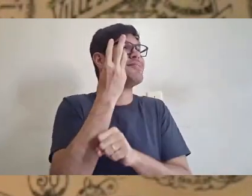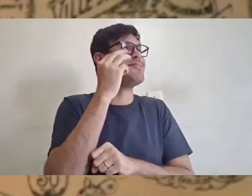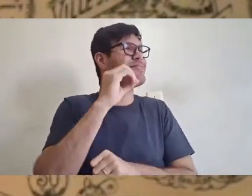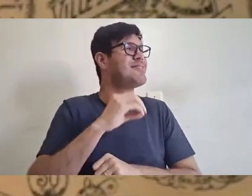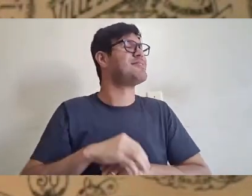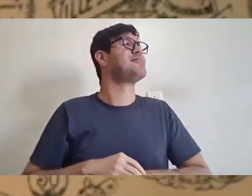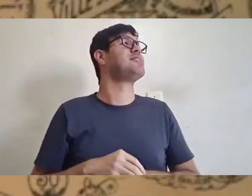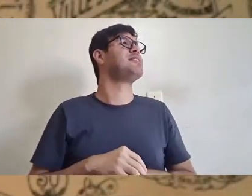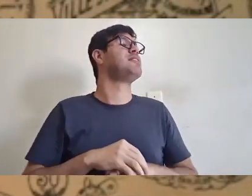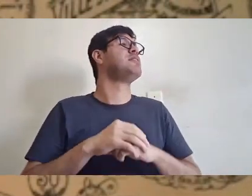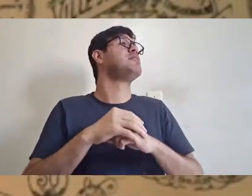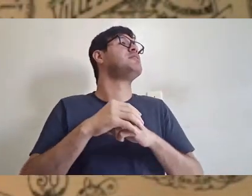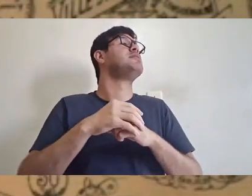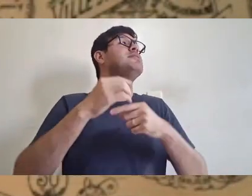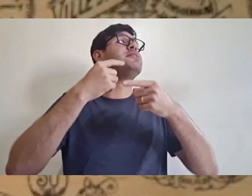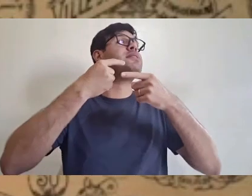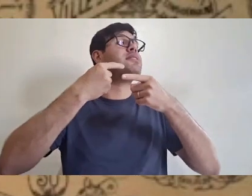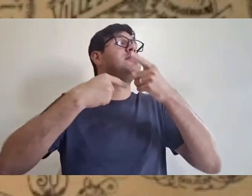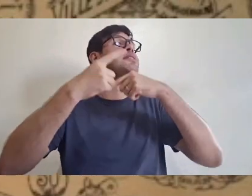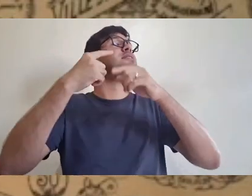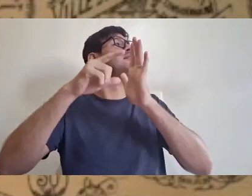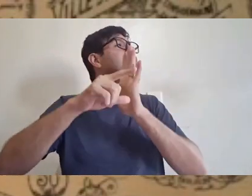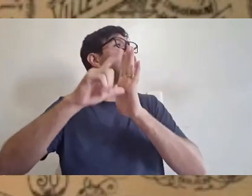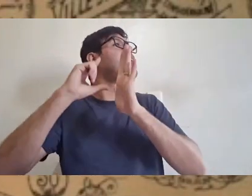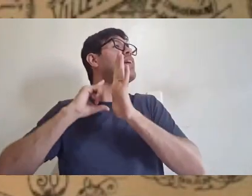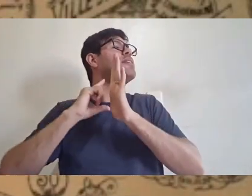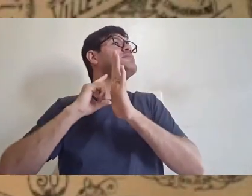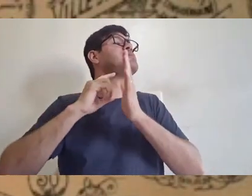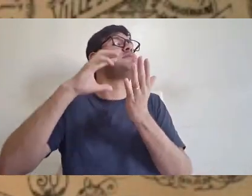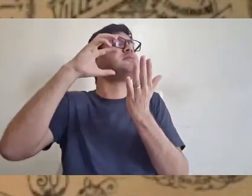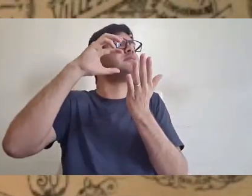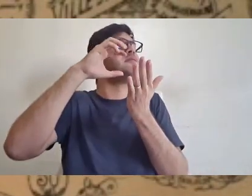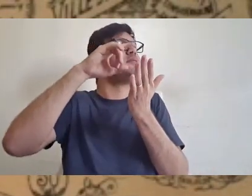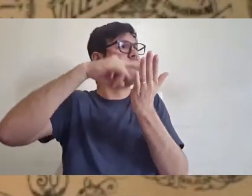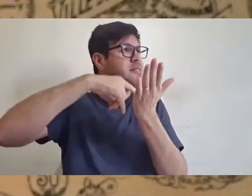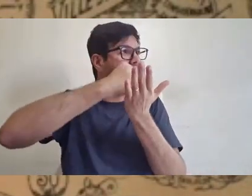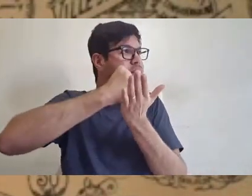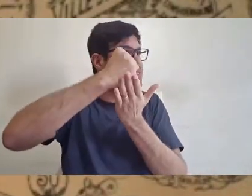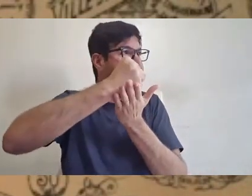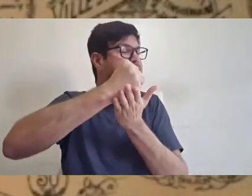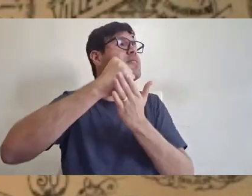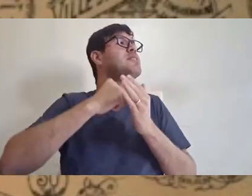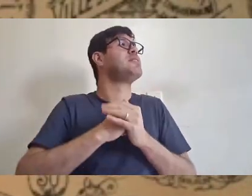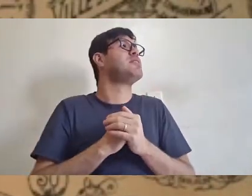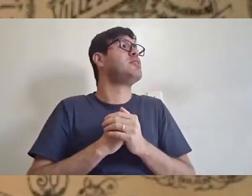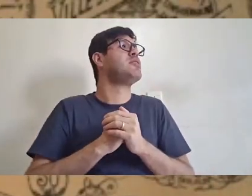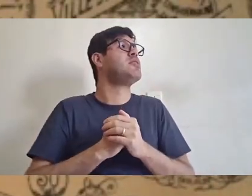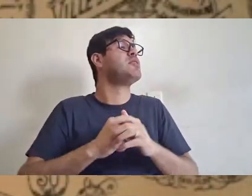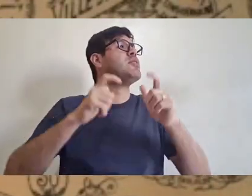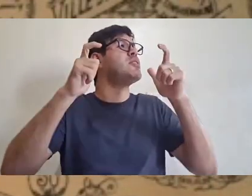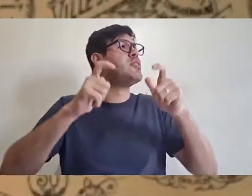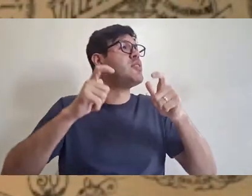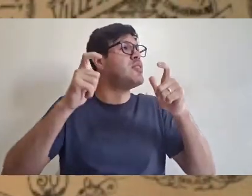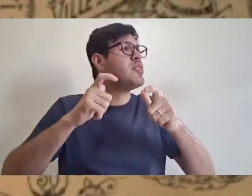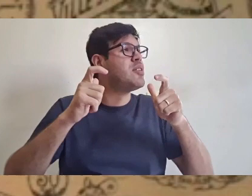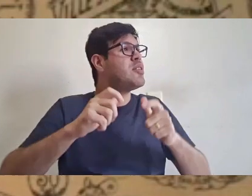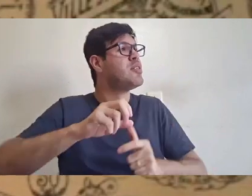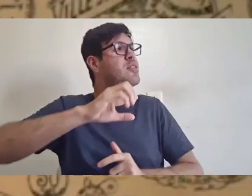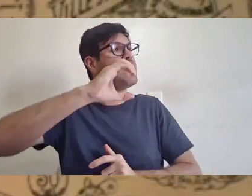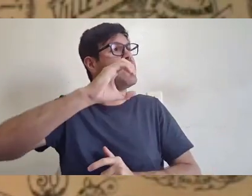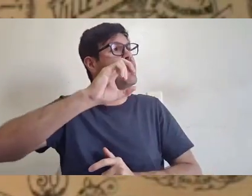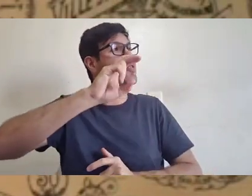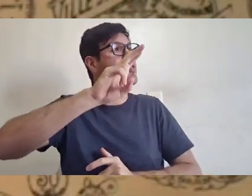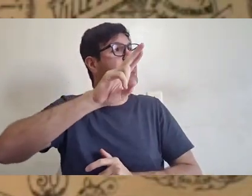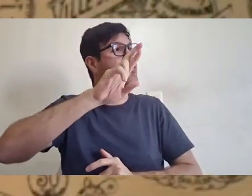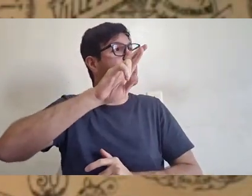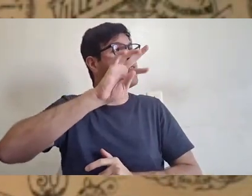e trabalhei anteriormente, também registrado, no Curtume Ararense. Eu trabalhei desde os